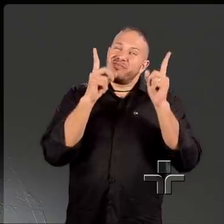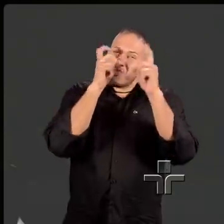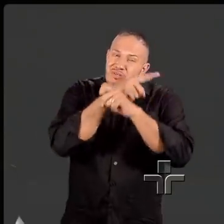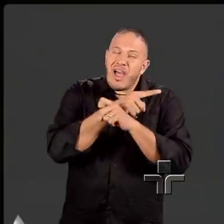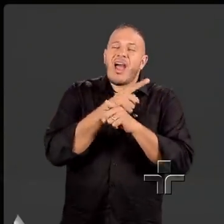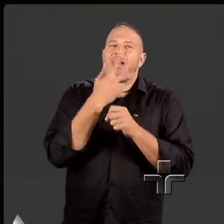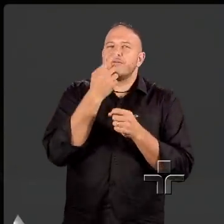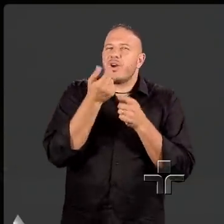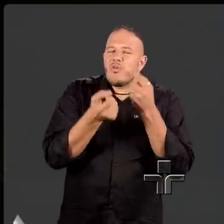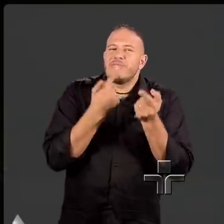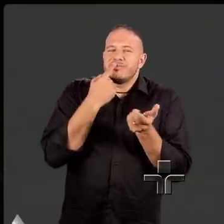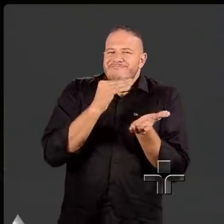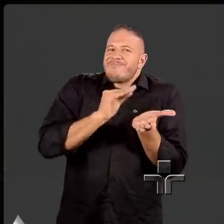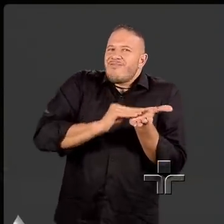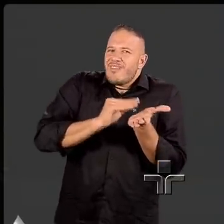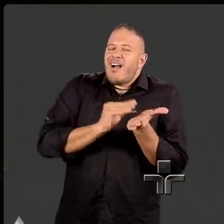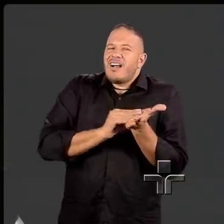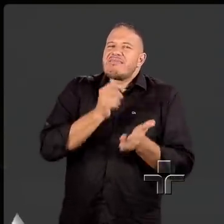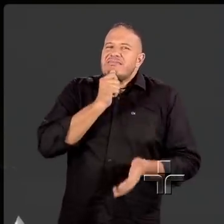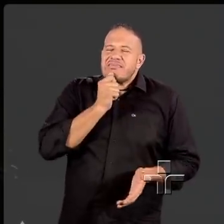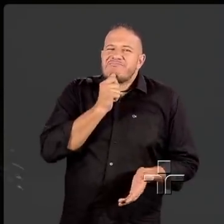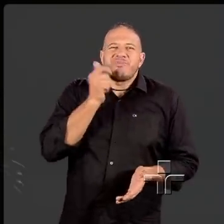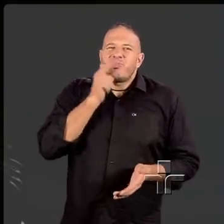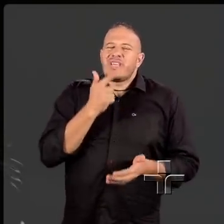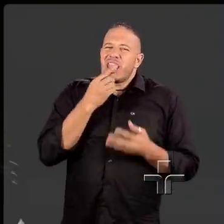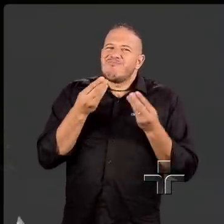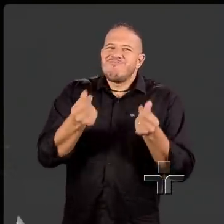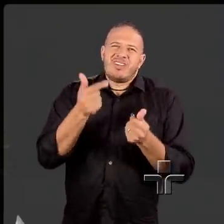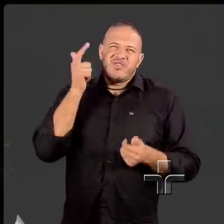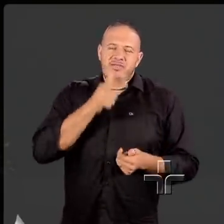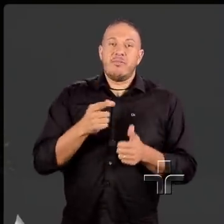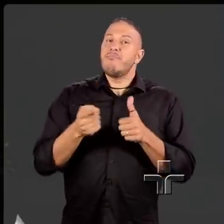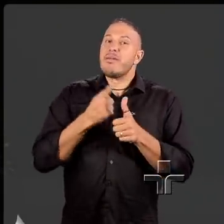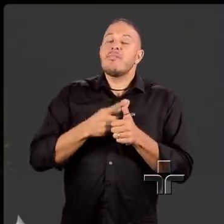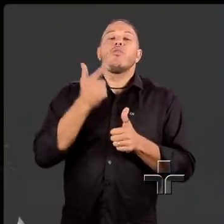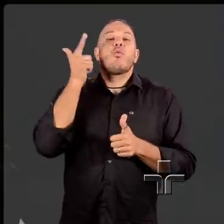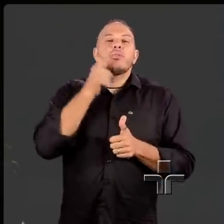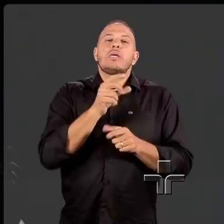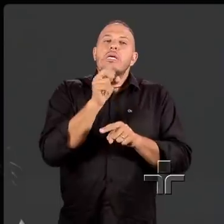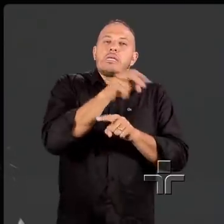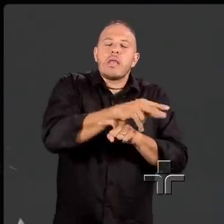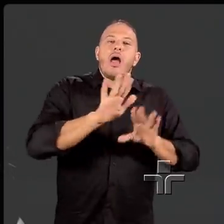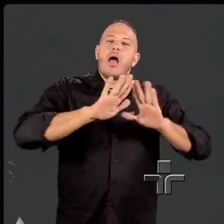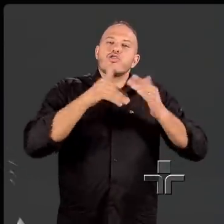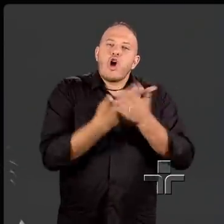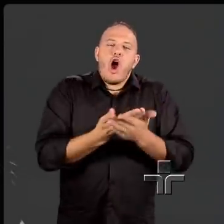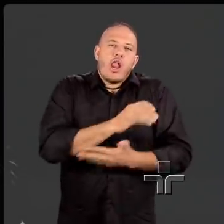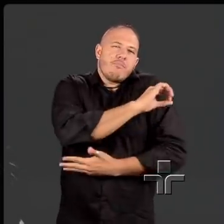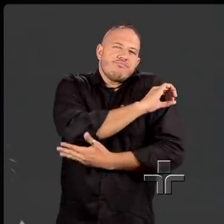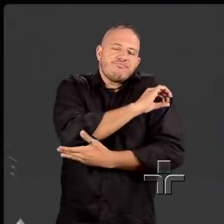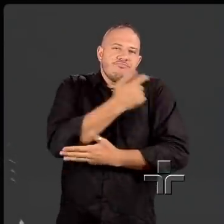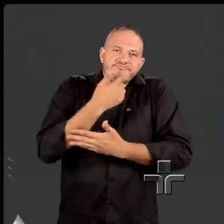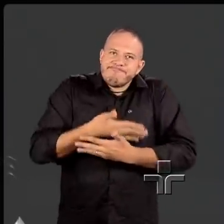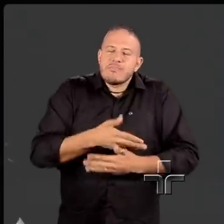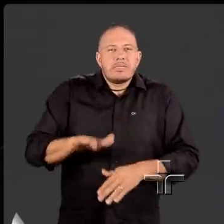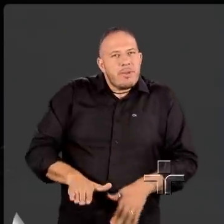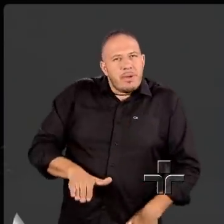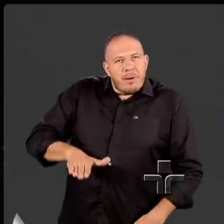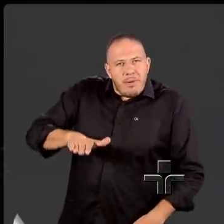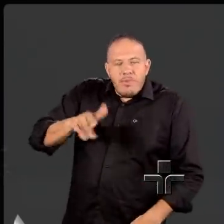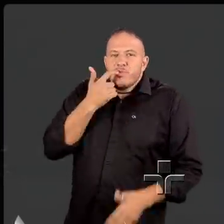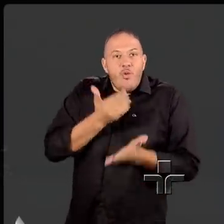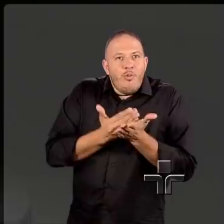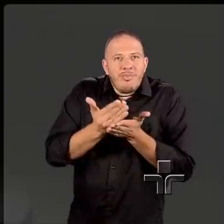dos gargalos continuam insolúveis. O primeiro deles é o acesso à creche, que é uma garantia de um aprendizado, um início de